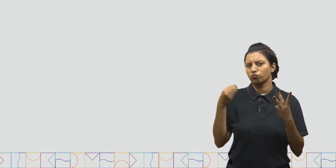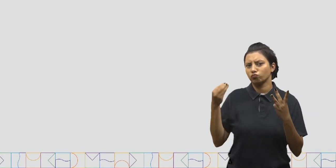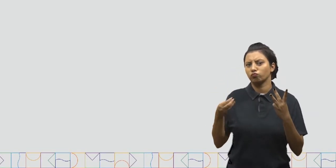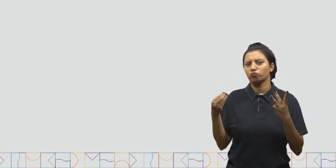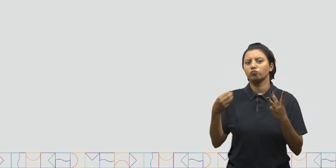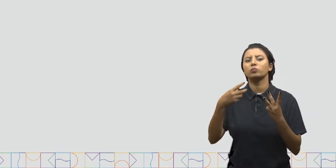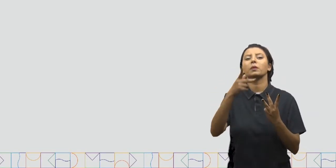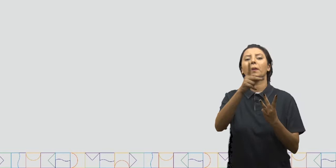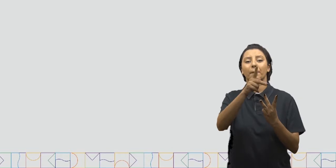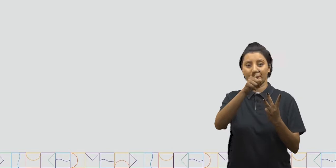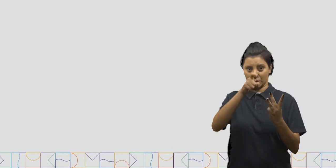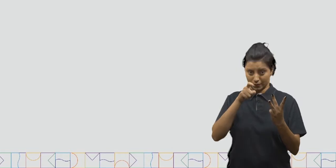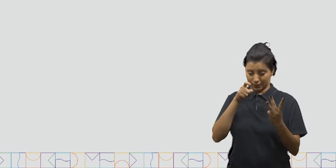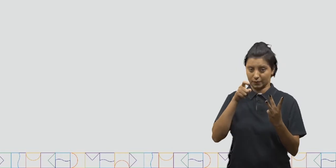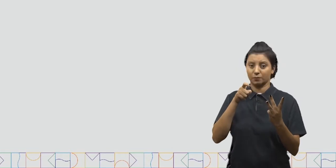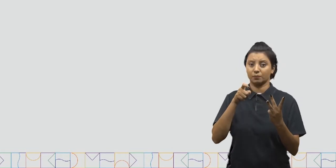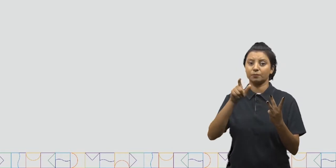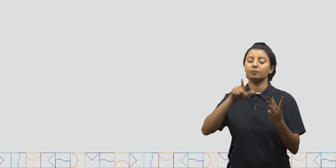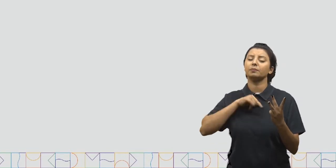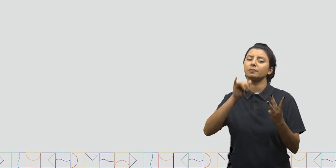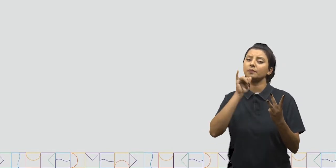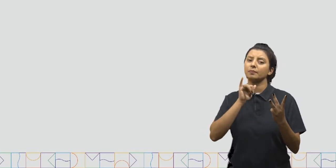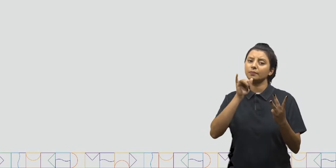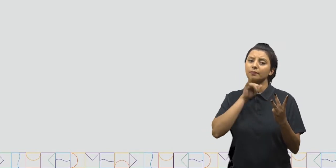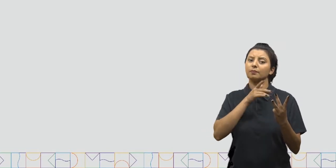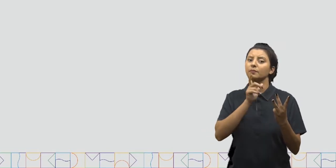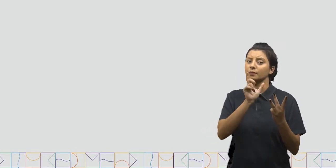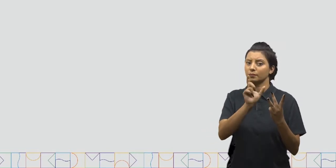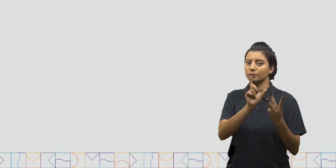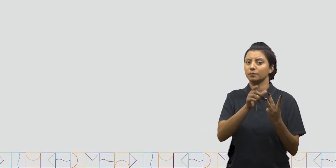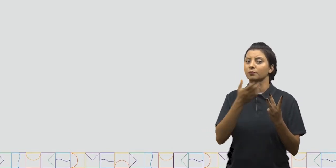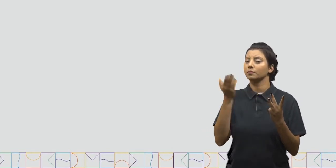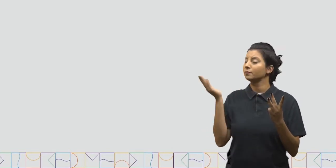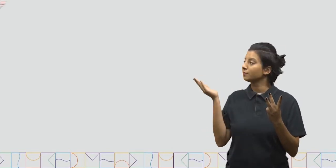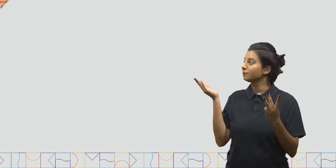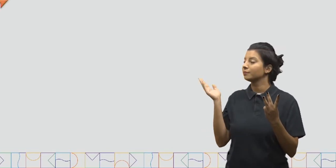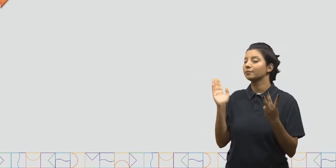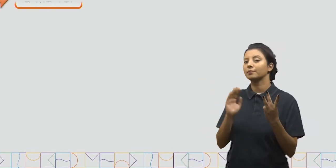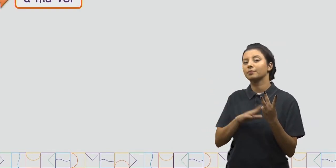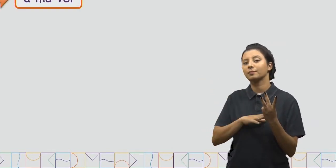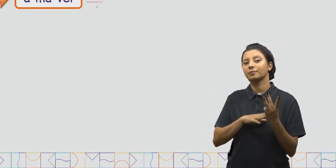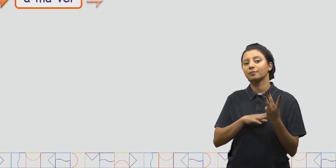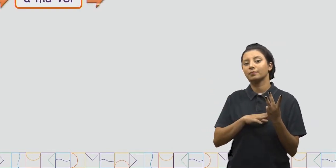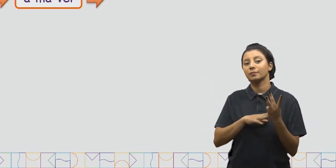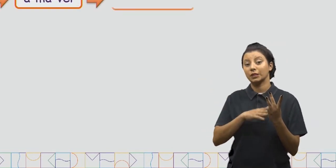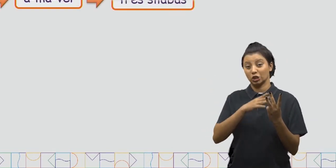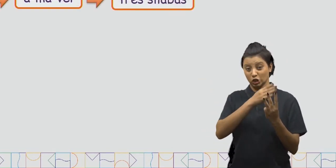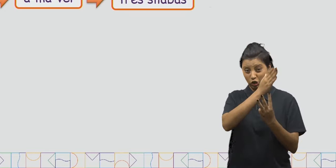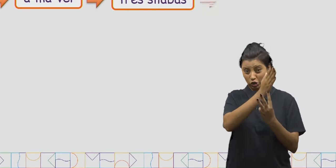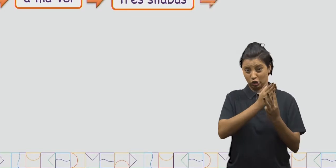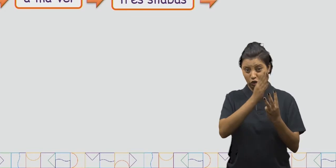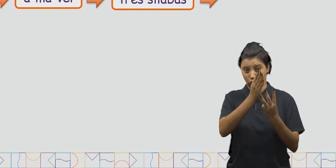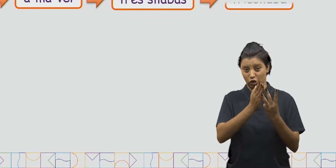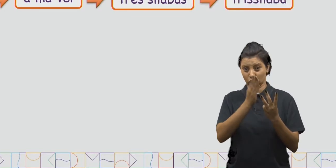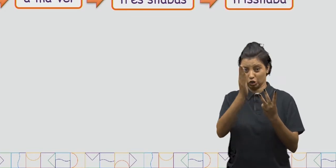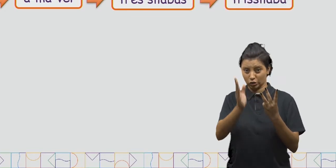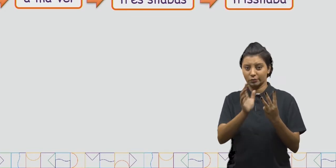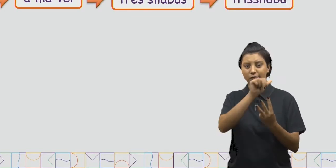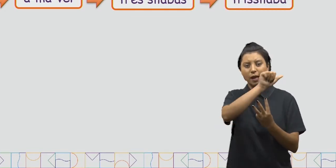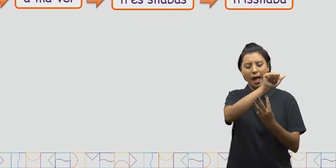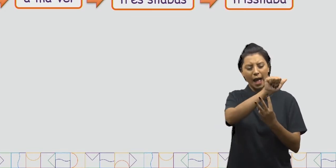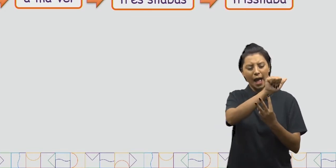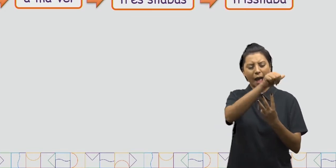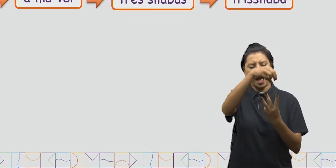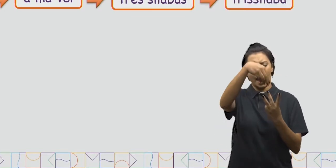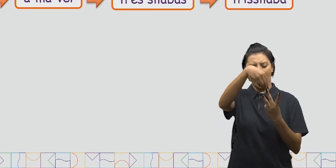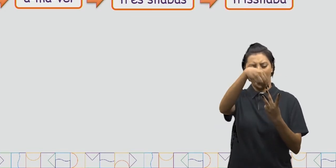como paroxítona. Temos como exemplo a palavra amável. Ao dividirmos a palavra amável, vemos